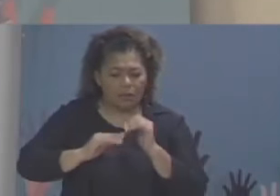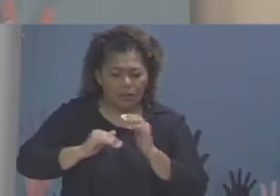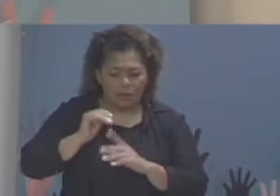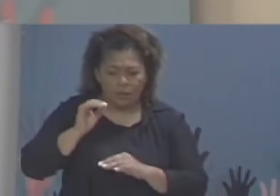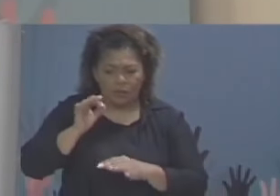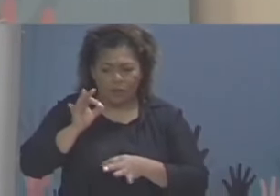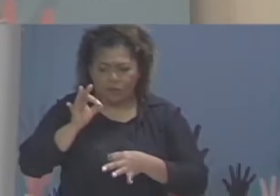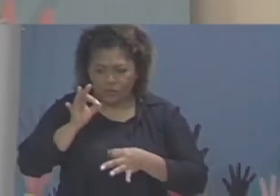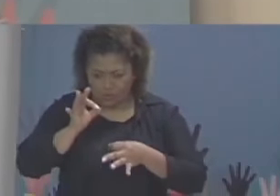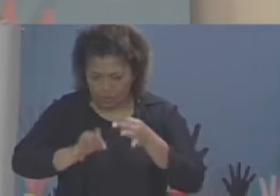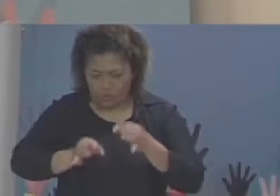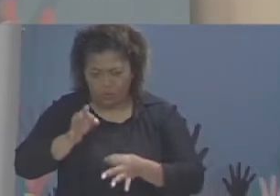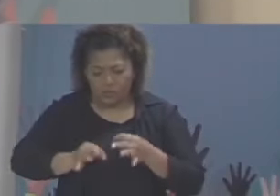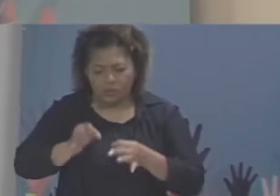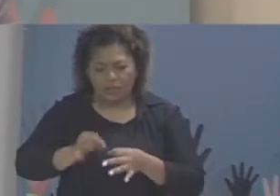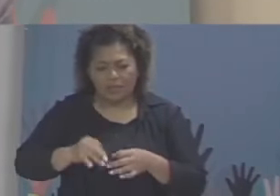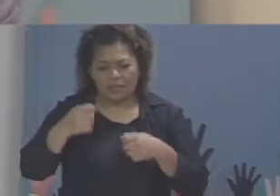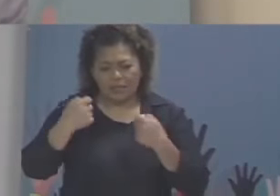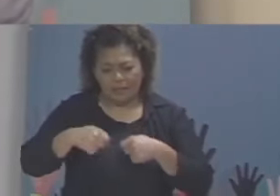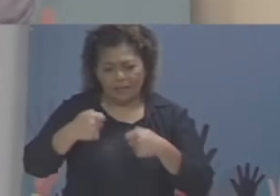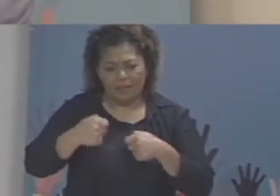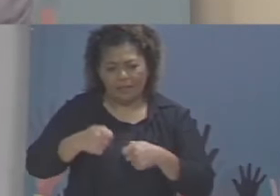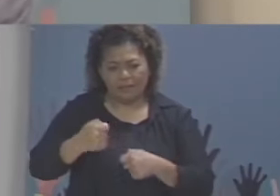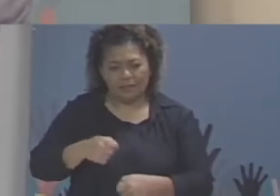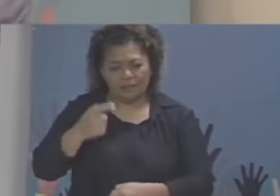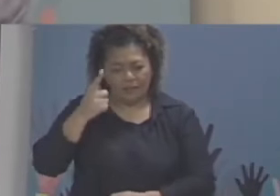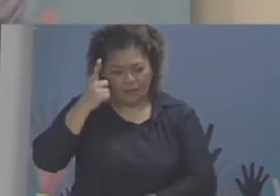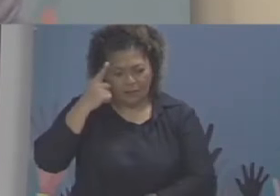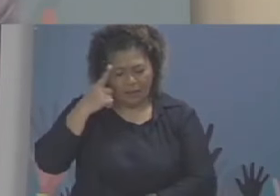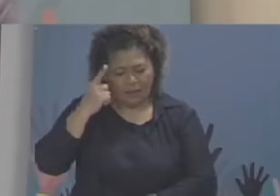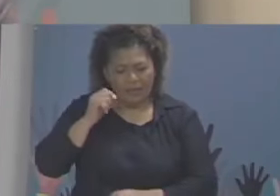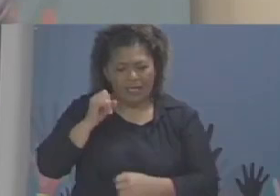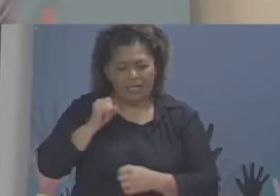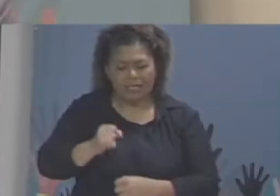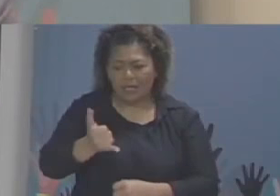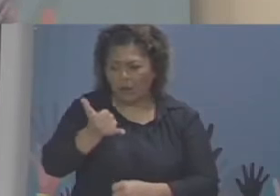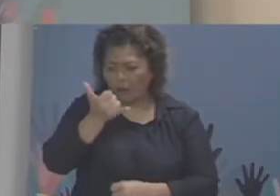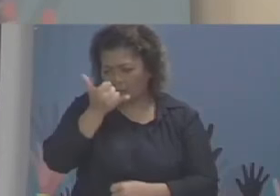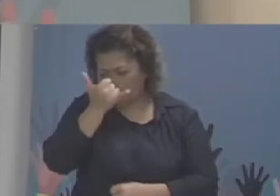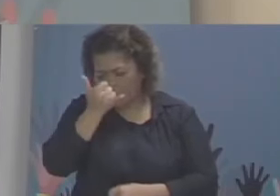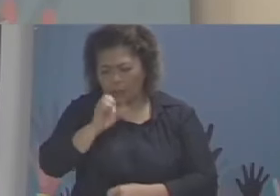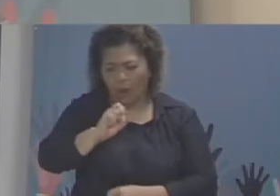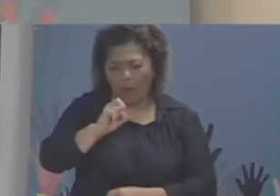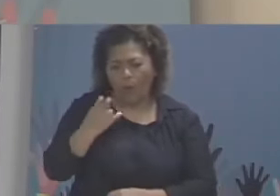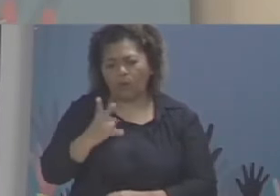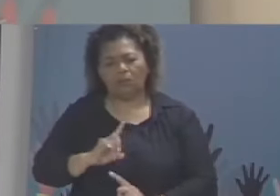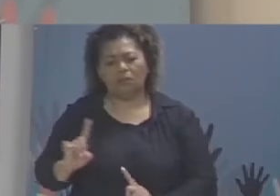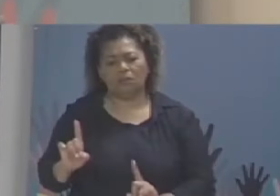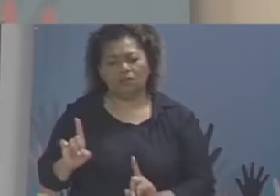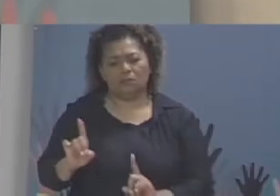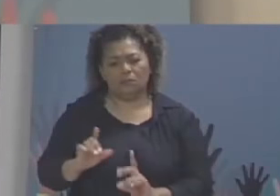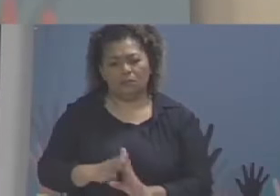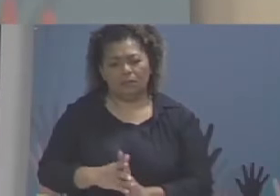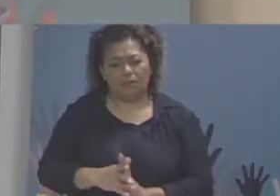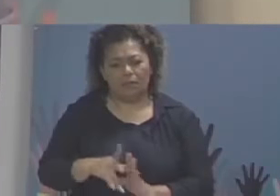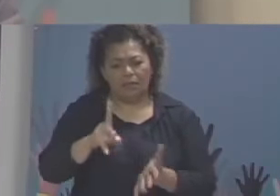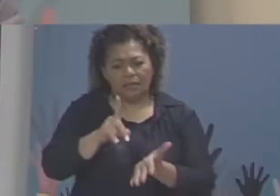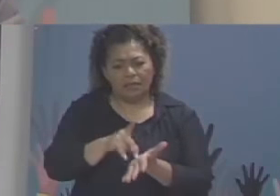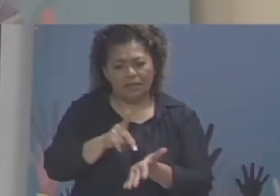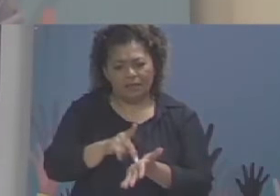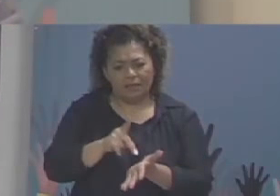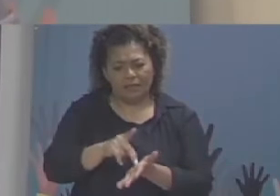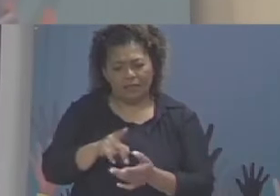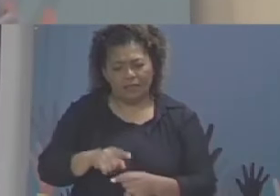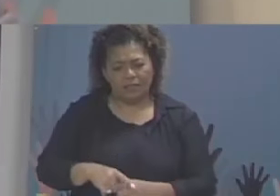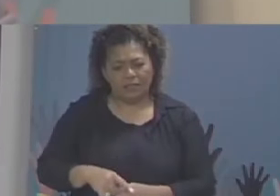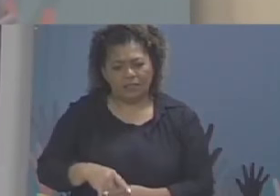que ter 0% de erro em relação ao seu condenamento, senão a condenação de uma pessoa, senão essa pessoa será condenada por engano. Na verdade,